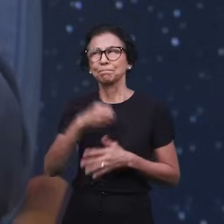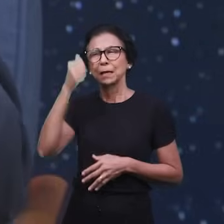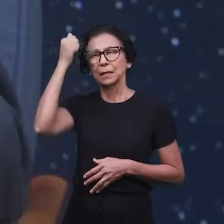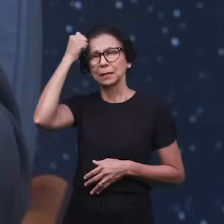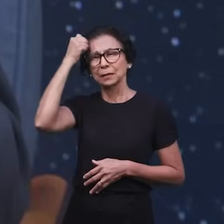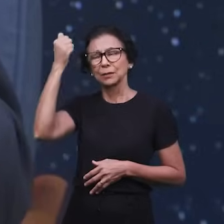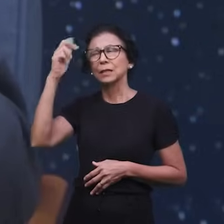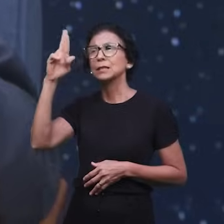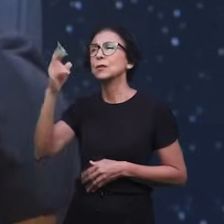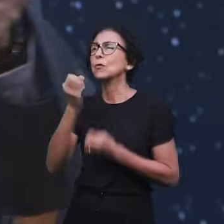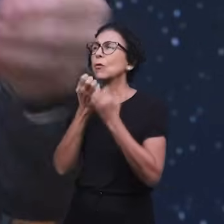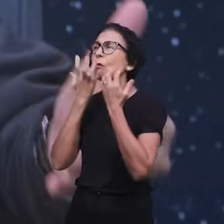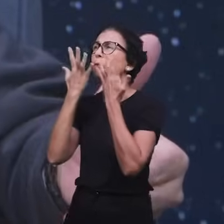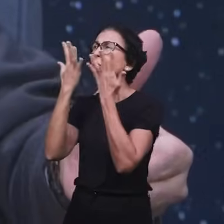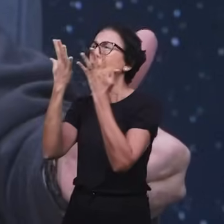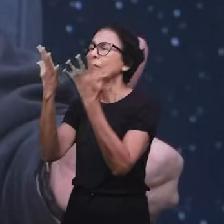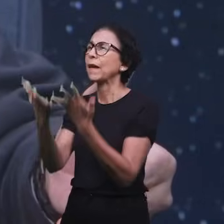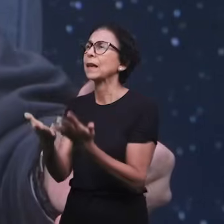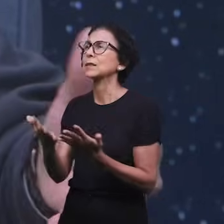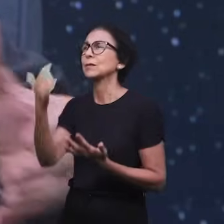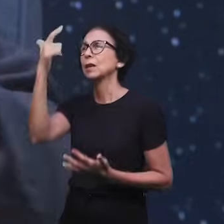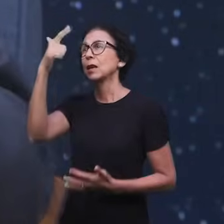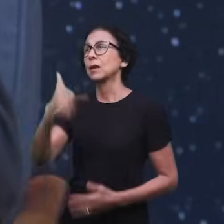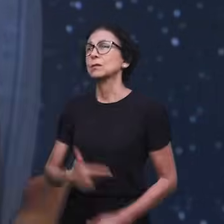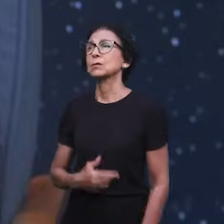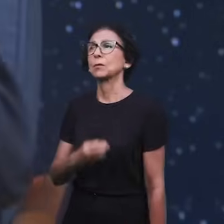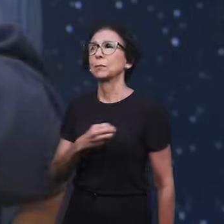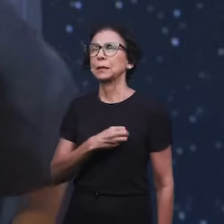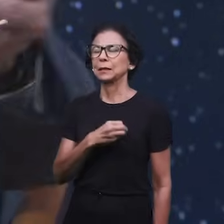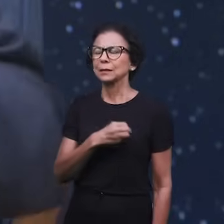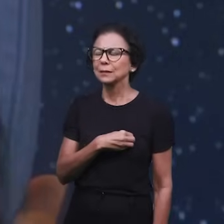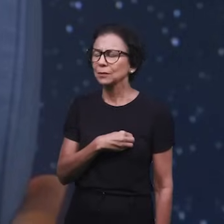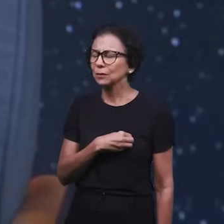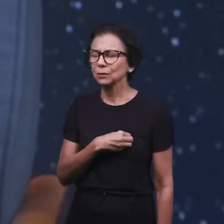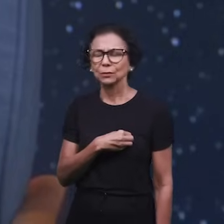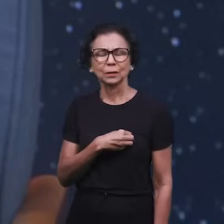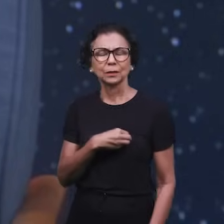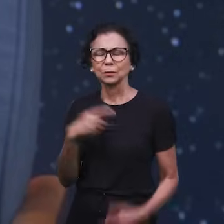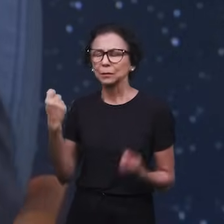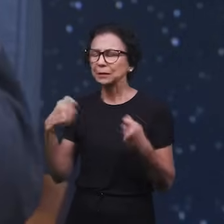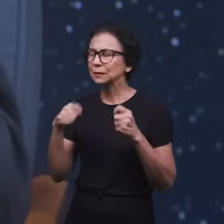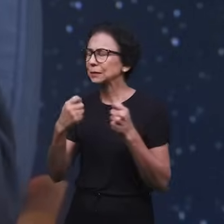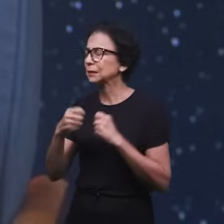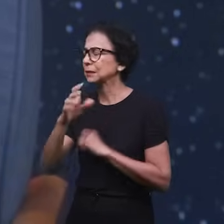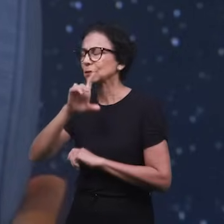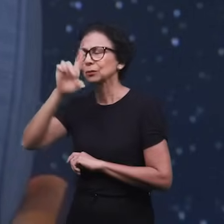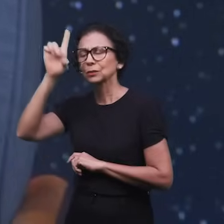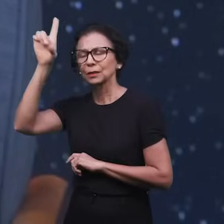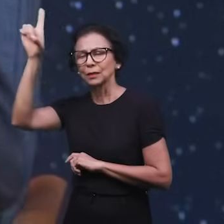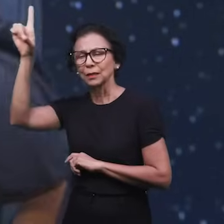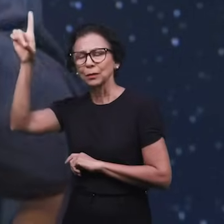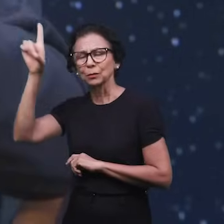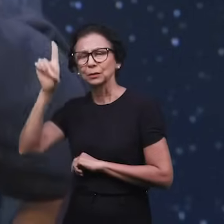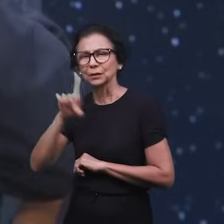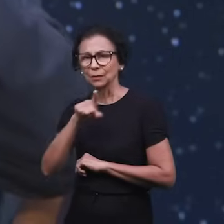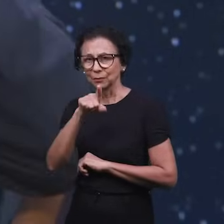Eu confesso que eu sou pecador. Eu confesso que eu preciso de Deus. Aí você é